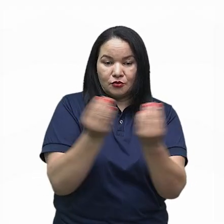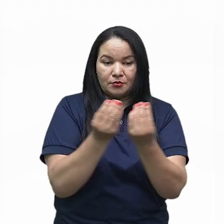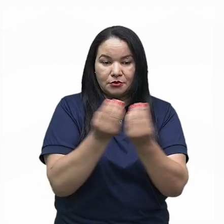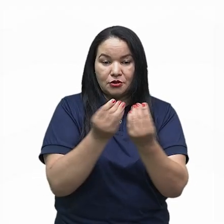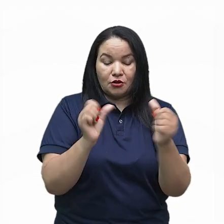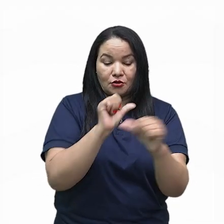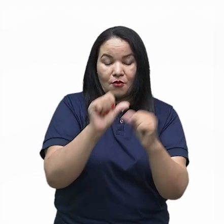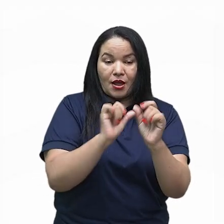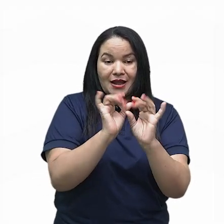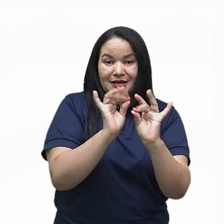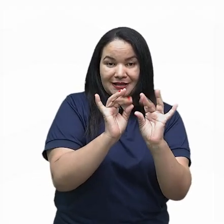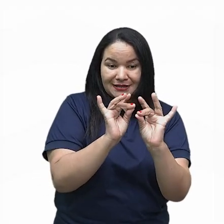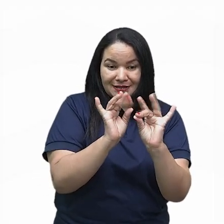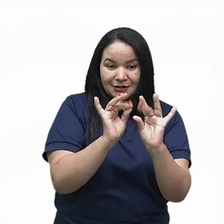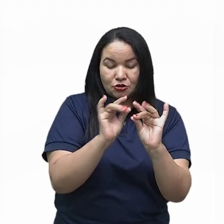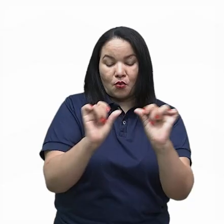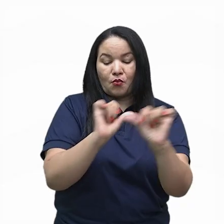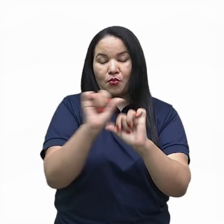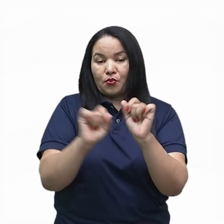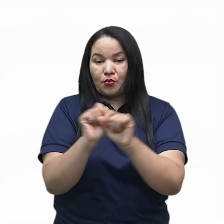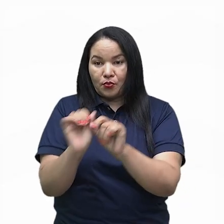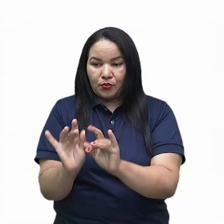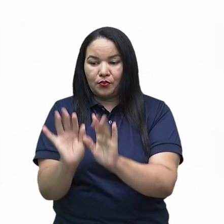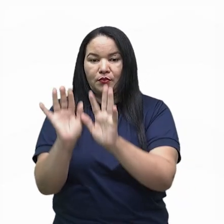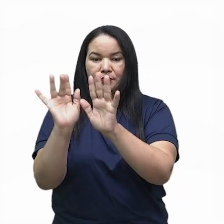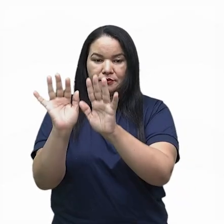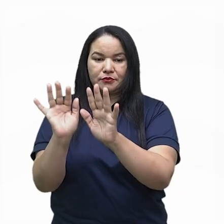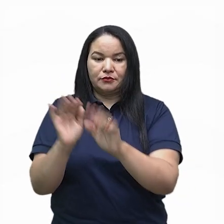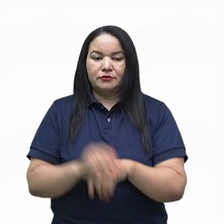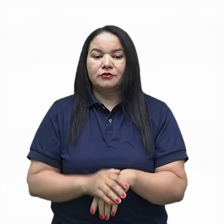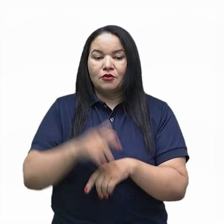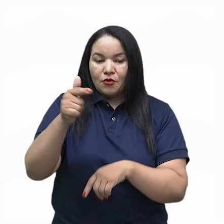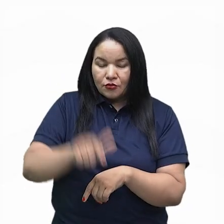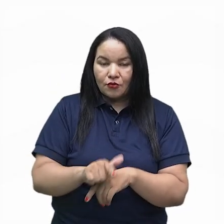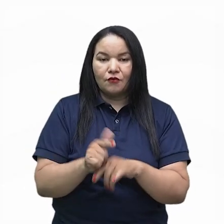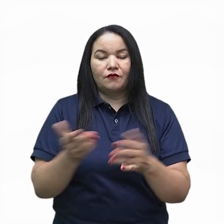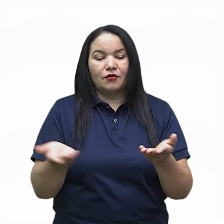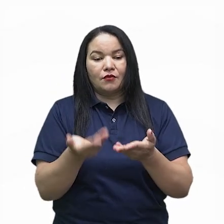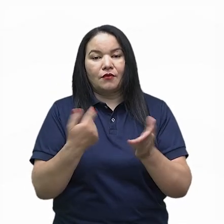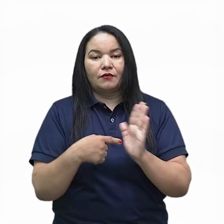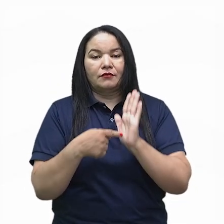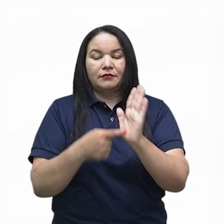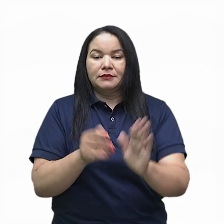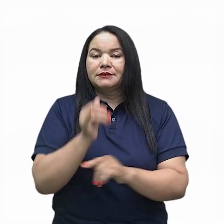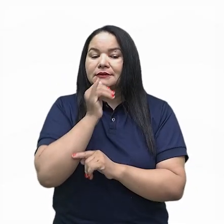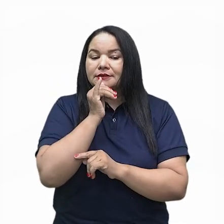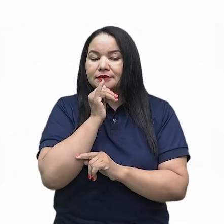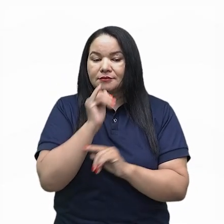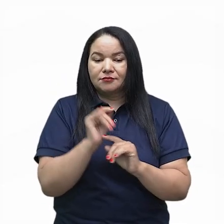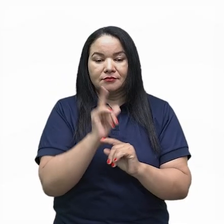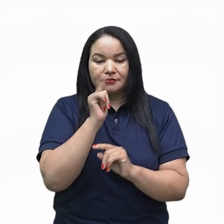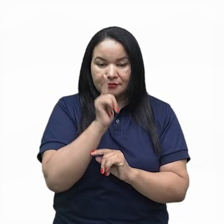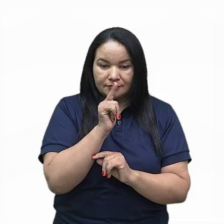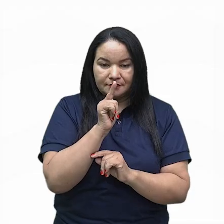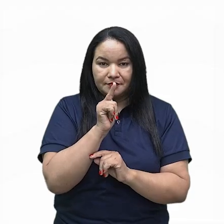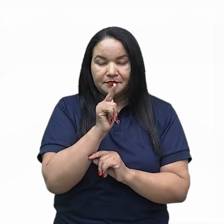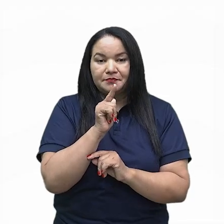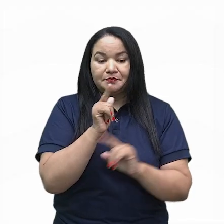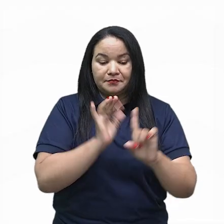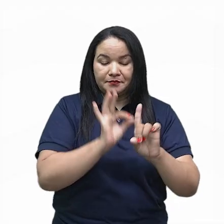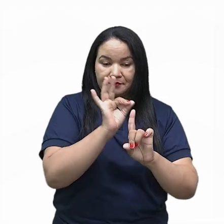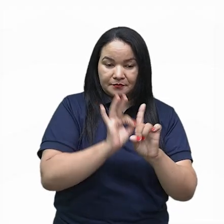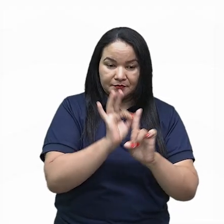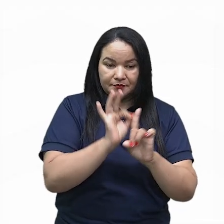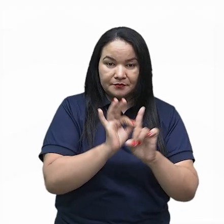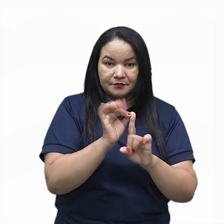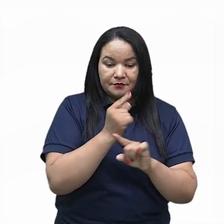passa do estado líquido para o gasoso, né? E aí, mais uma vez, eu trago como exemplo a água, né, que tem a temperatura